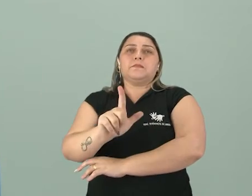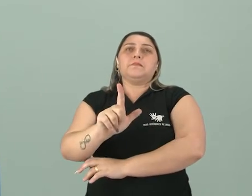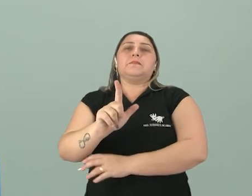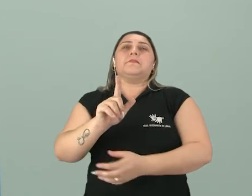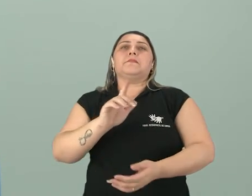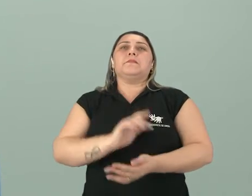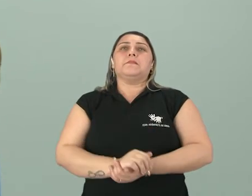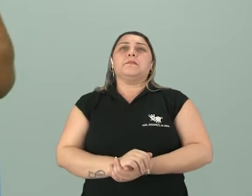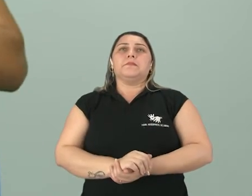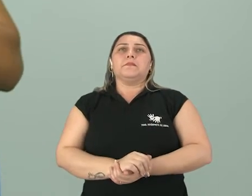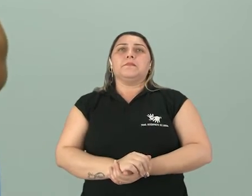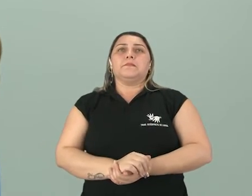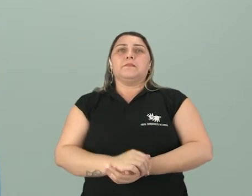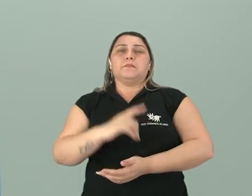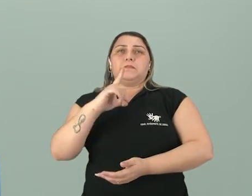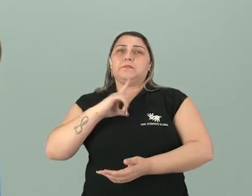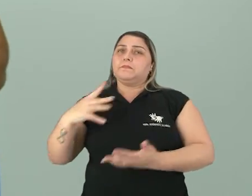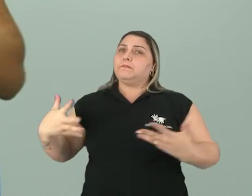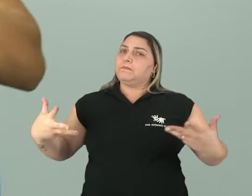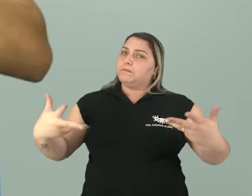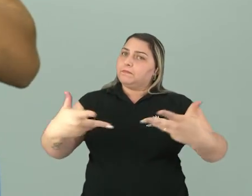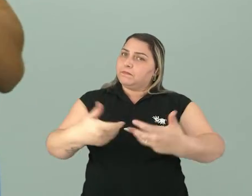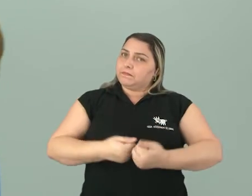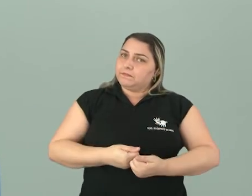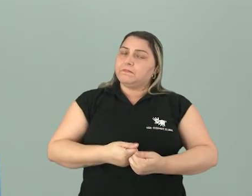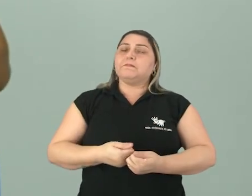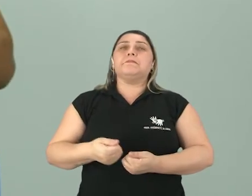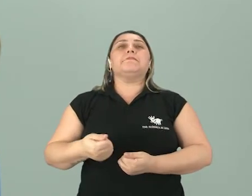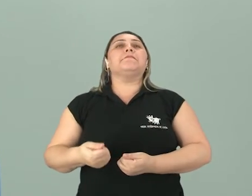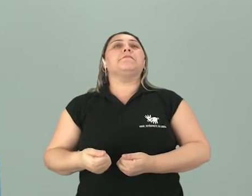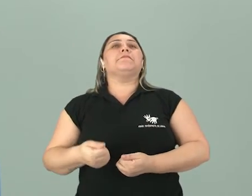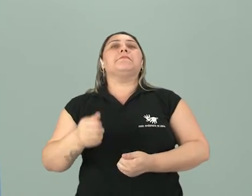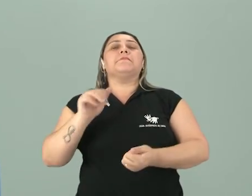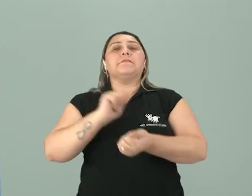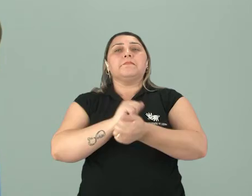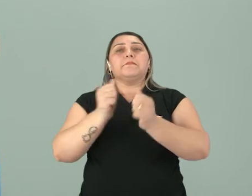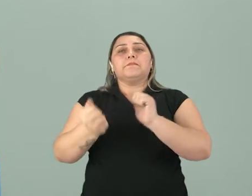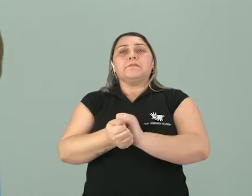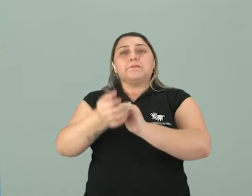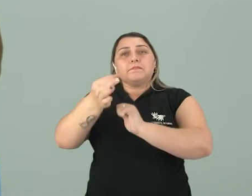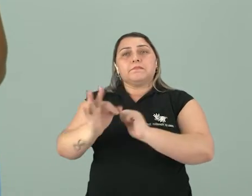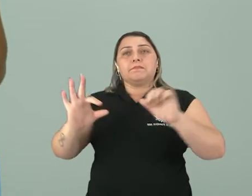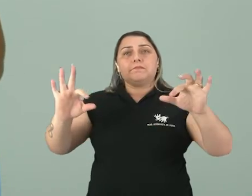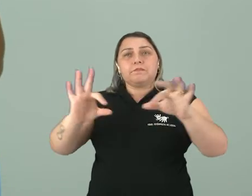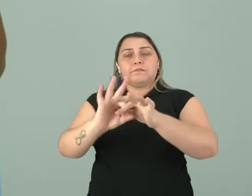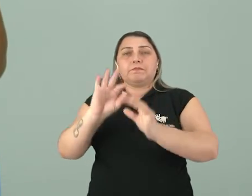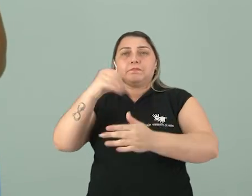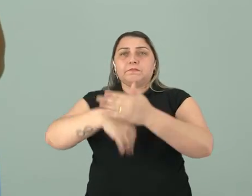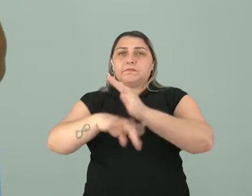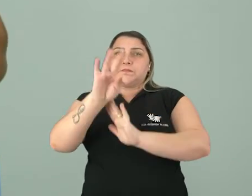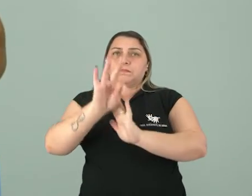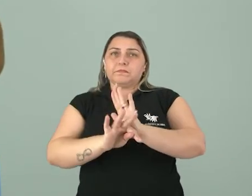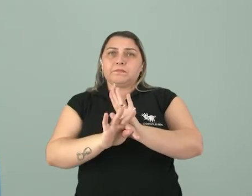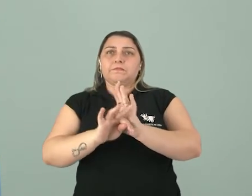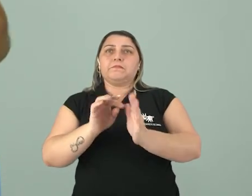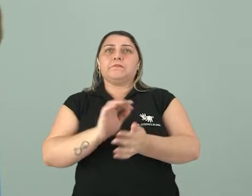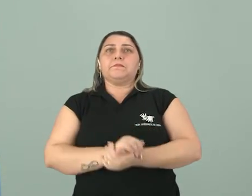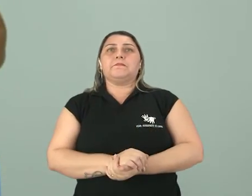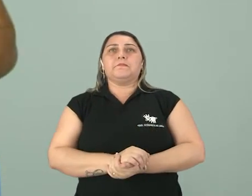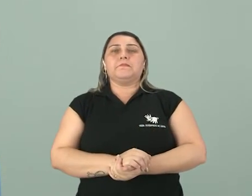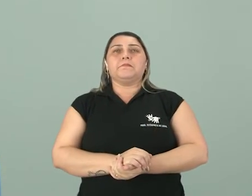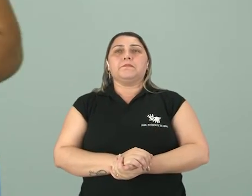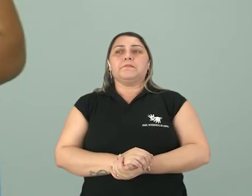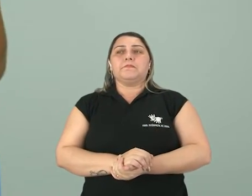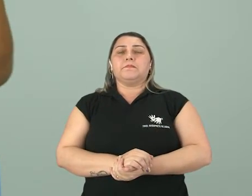essa habilidade de colocar adequadamente os conectivos dentro do seu texto. E aí nós vamos